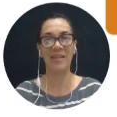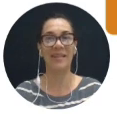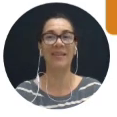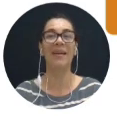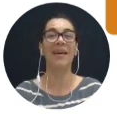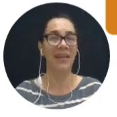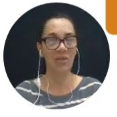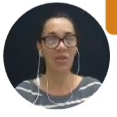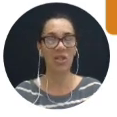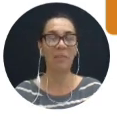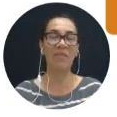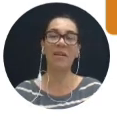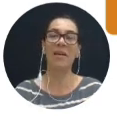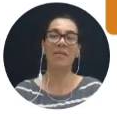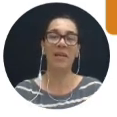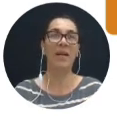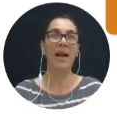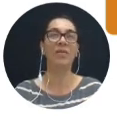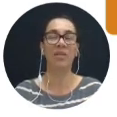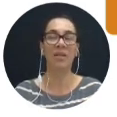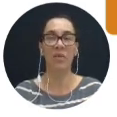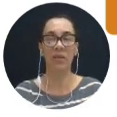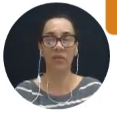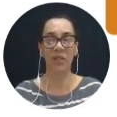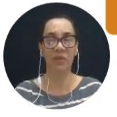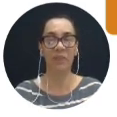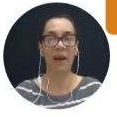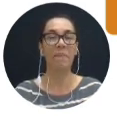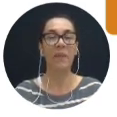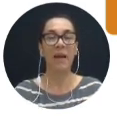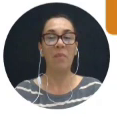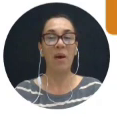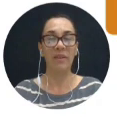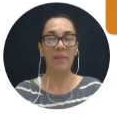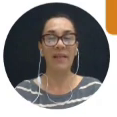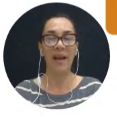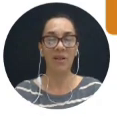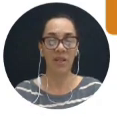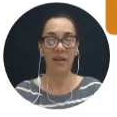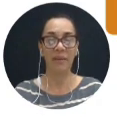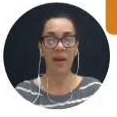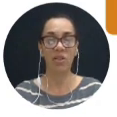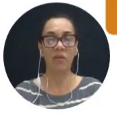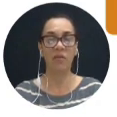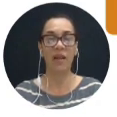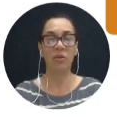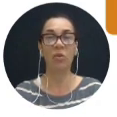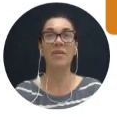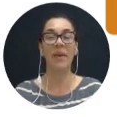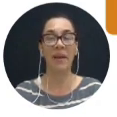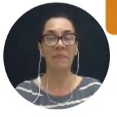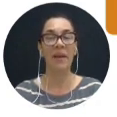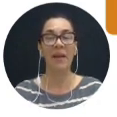da língua escrita. E isso a gente também vai verificar aqui no transcorrer do vídeo, tá? Uma outra habilidade, que aqui embaixo tem o